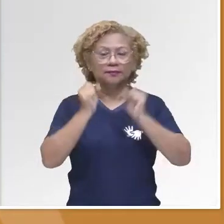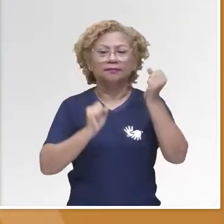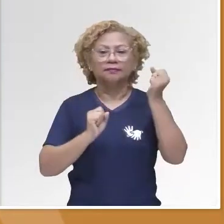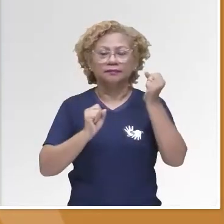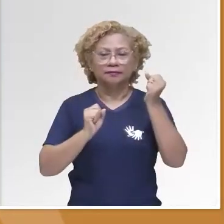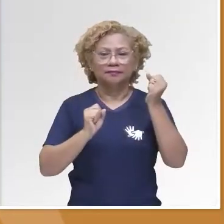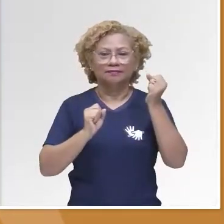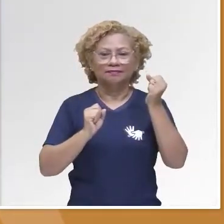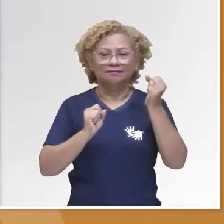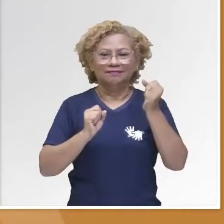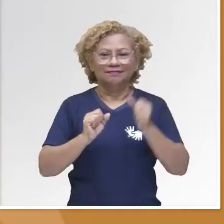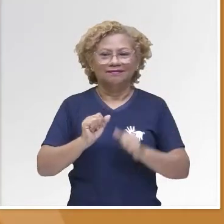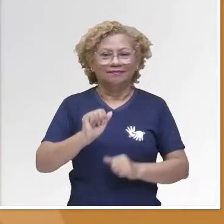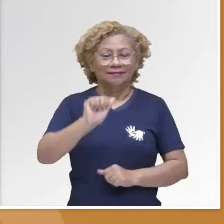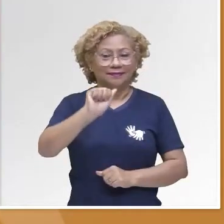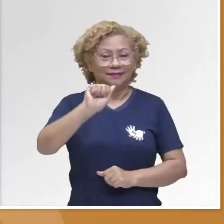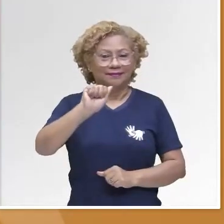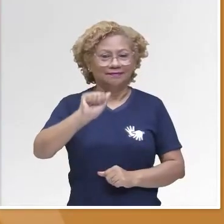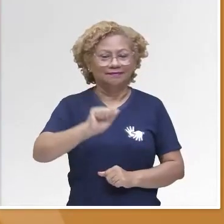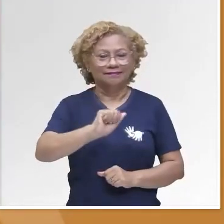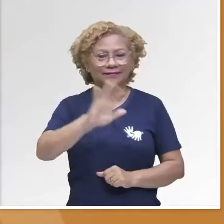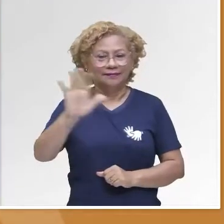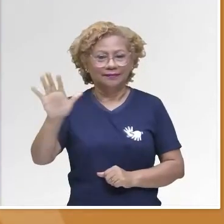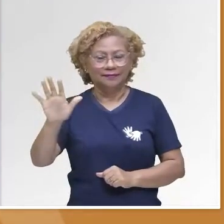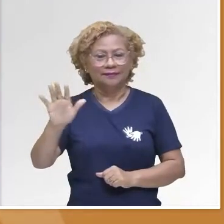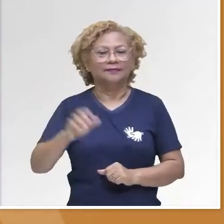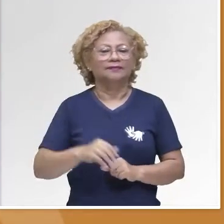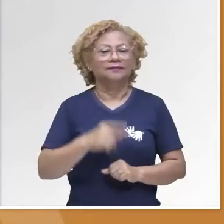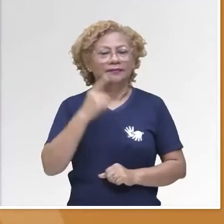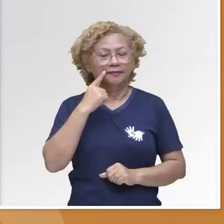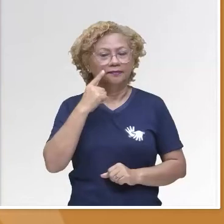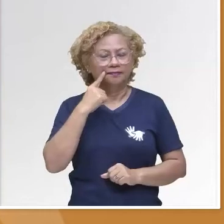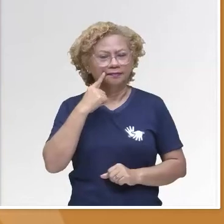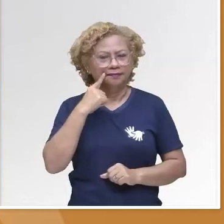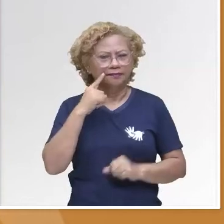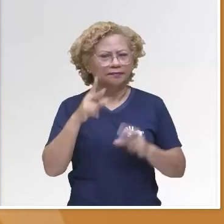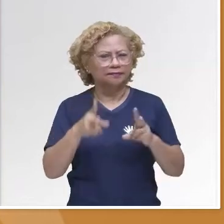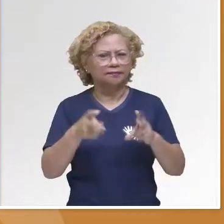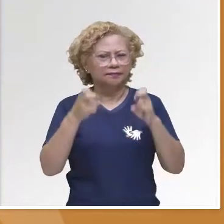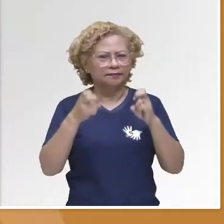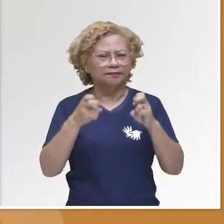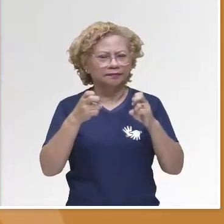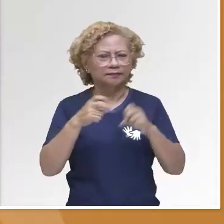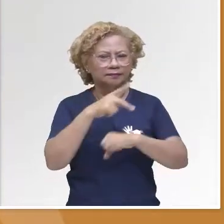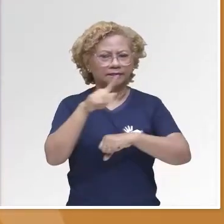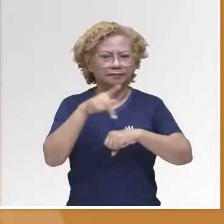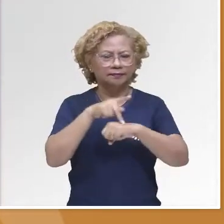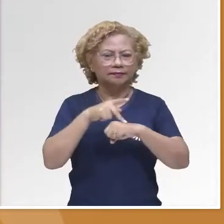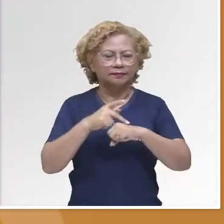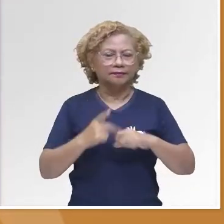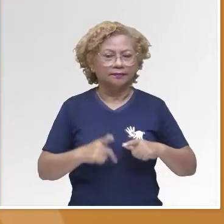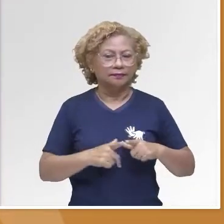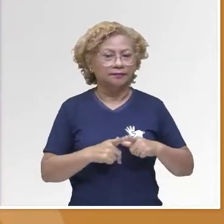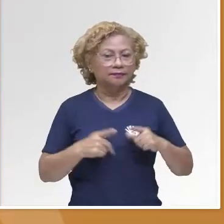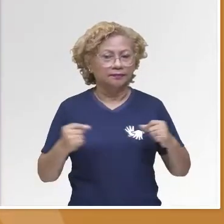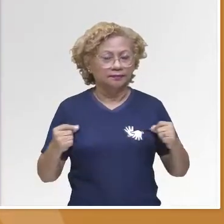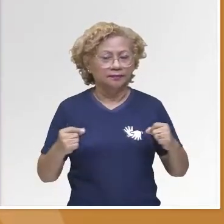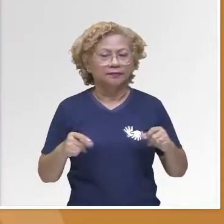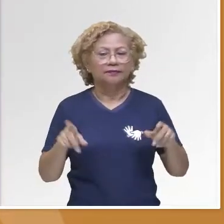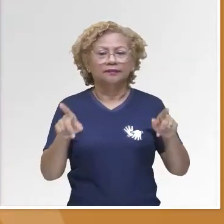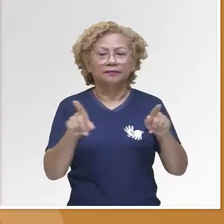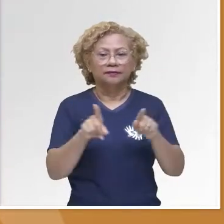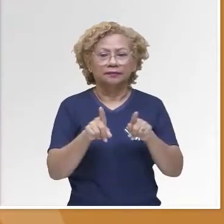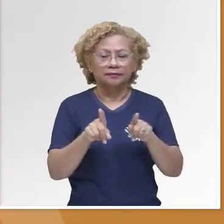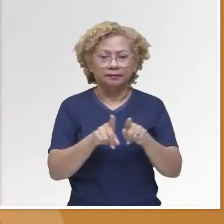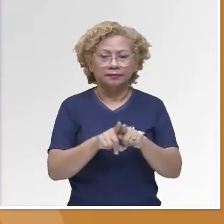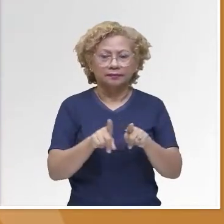asiático, tá? Como eu disse a vocês, onde a gente vai dar um enfoque maior ao Japão, tá? E os países